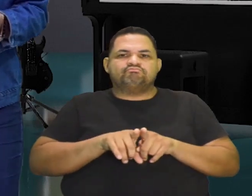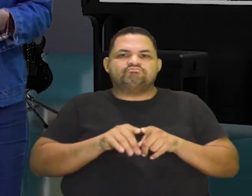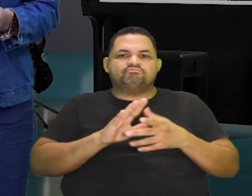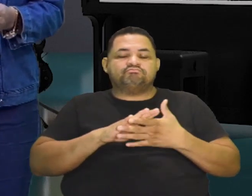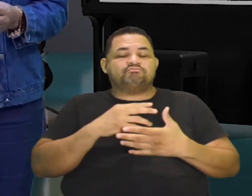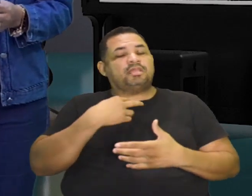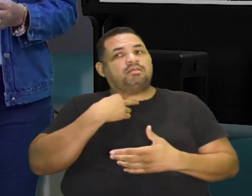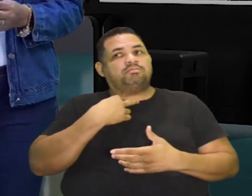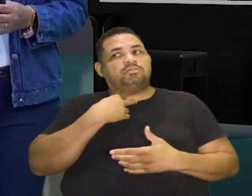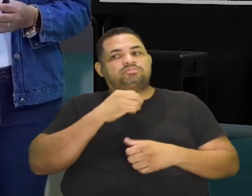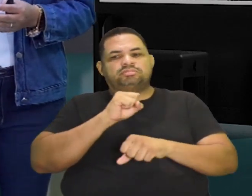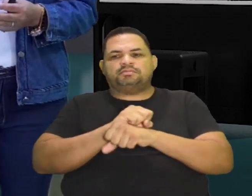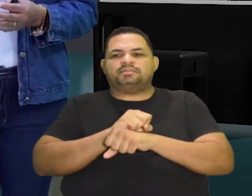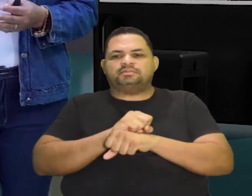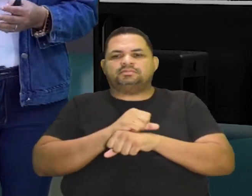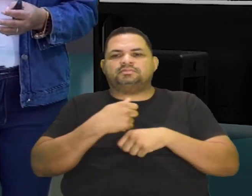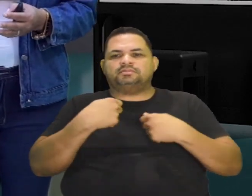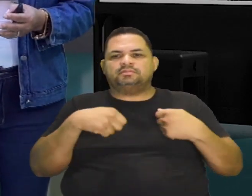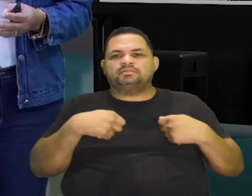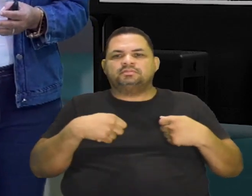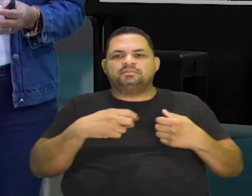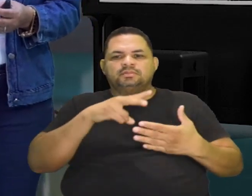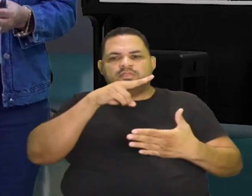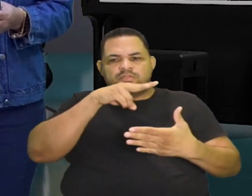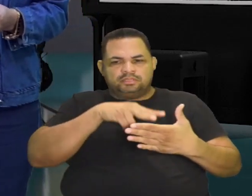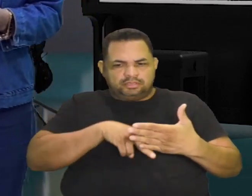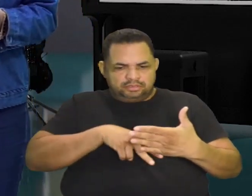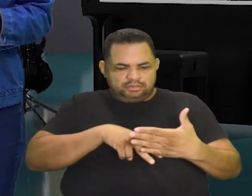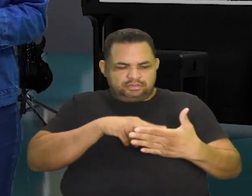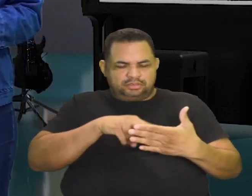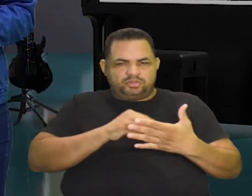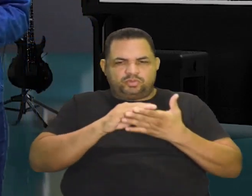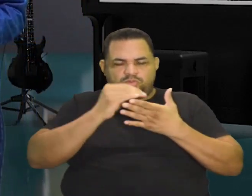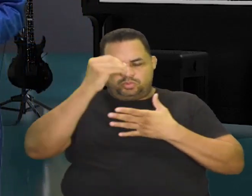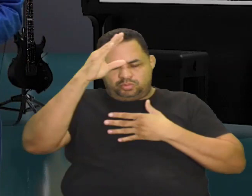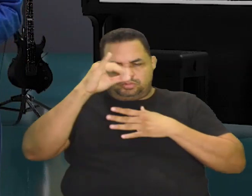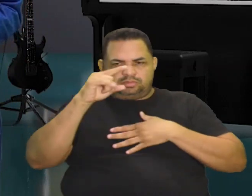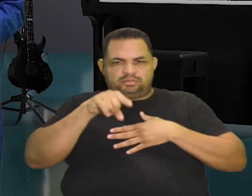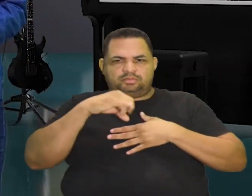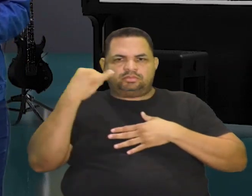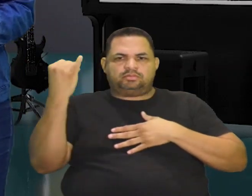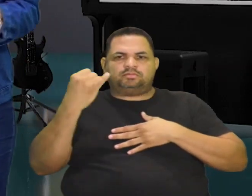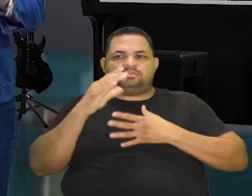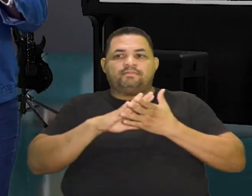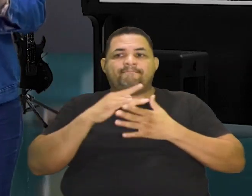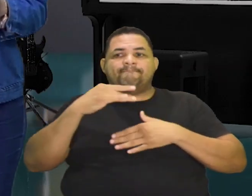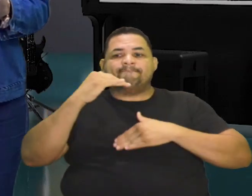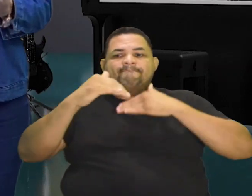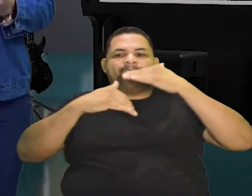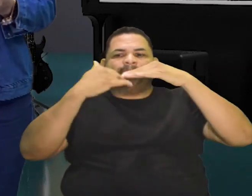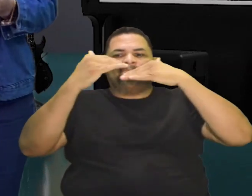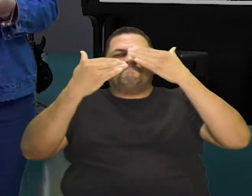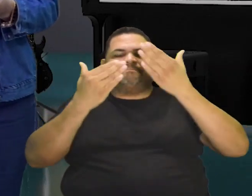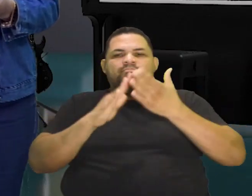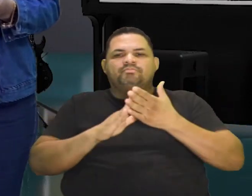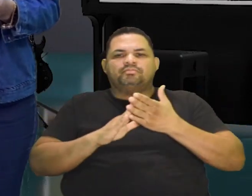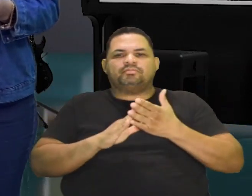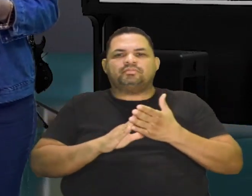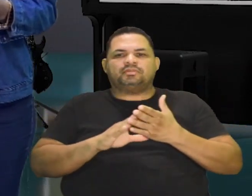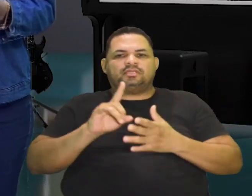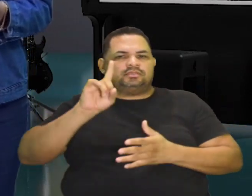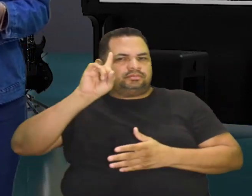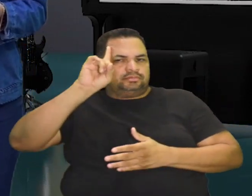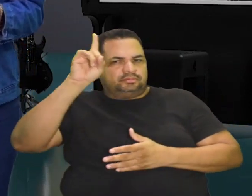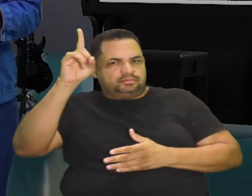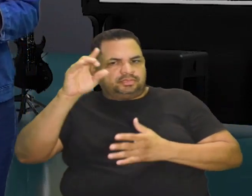parados, precisamos fazer alguma coisa. Então, ler o conhecimento é muito importante para o seu desenvolvimento, estudante,